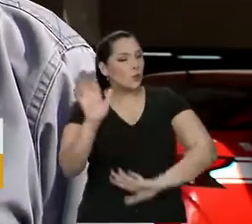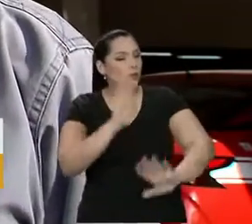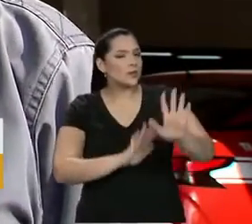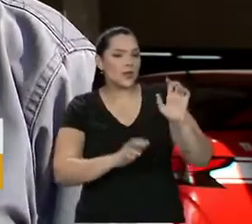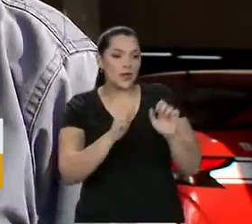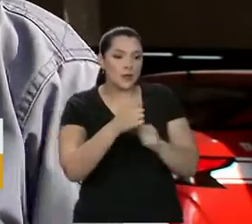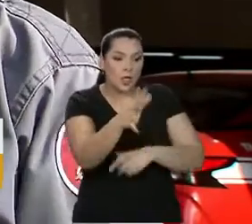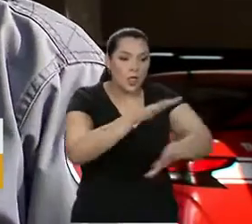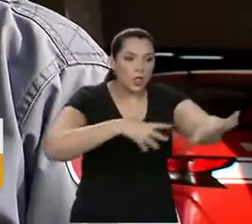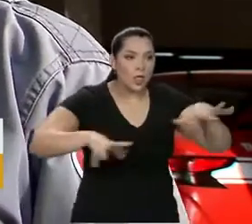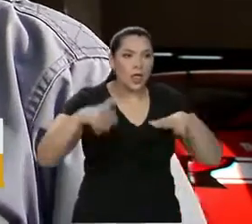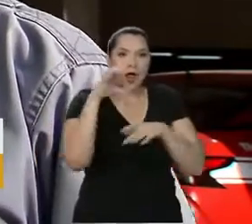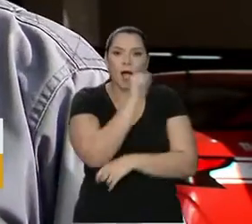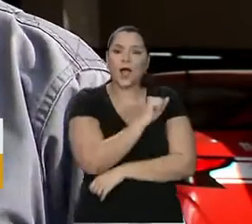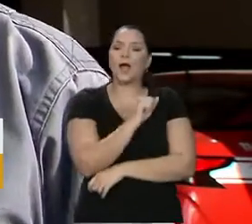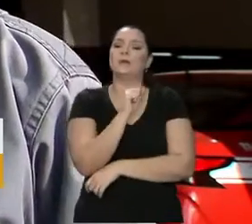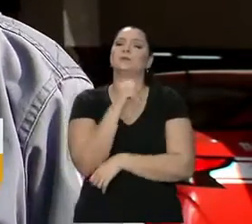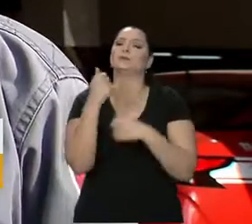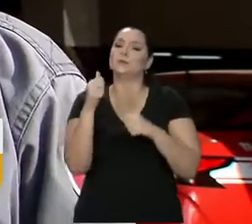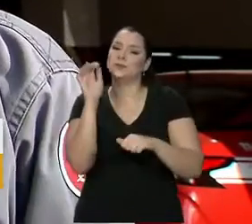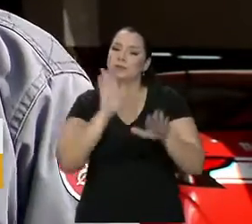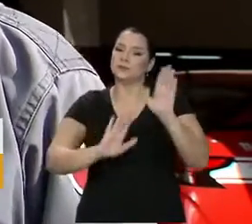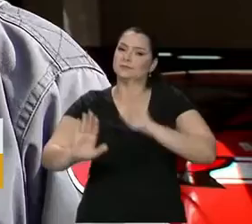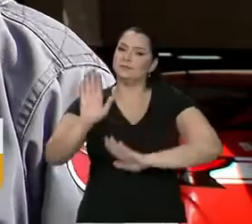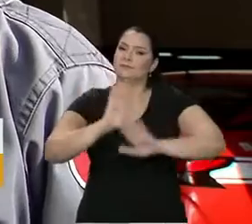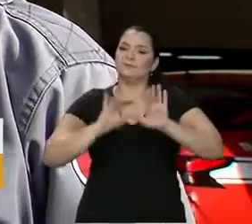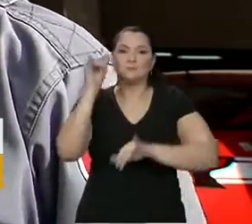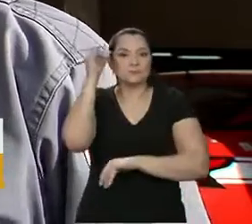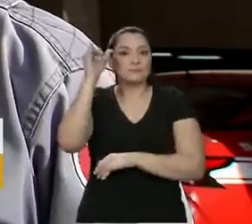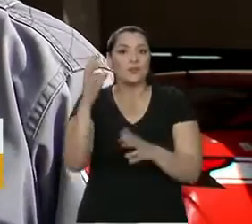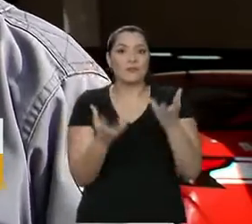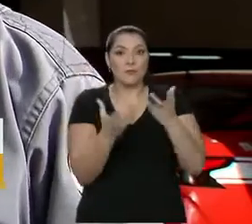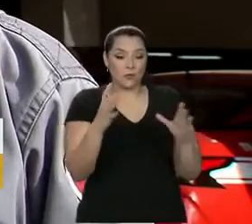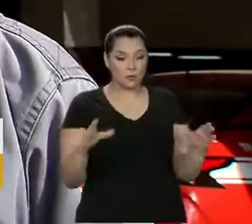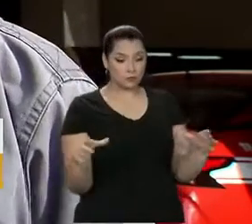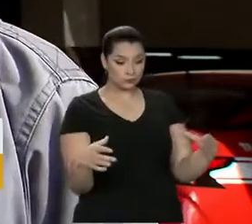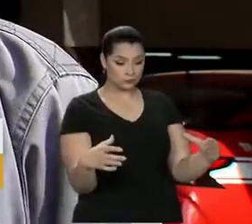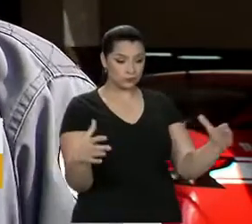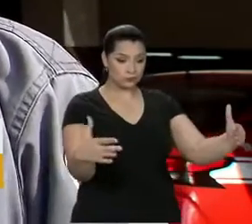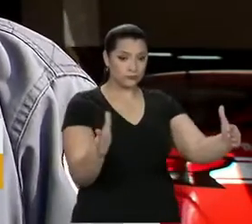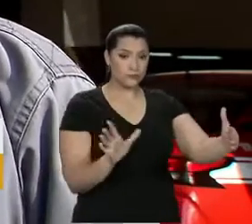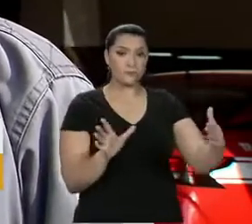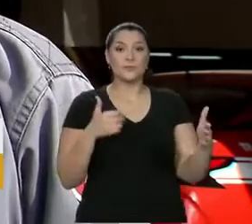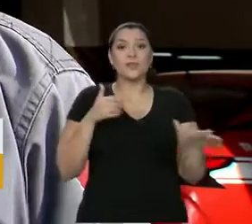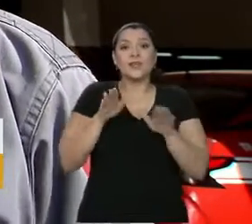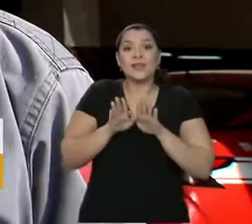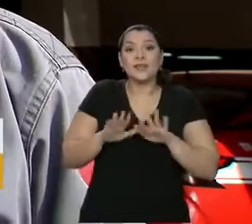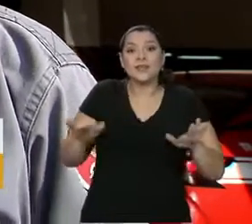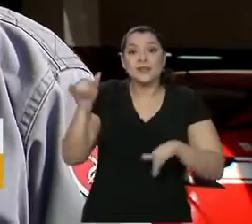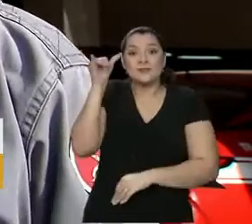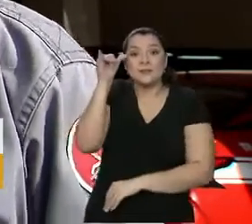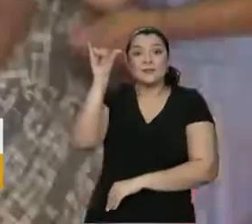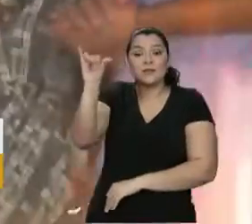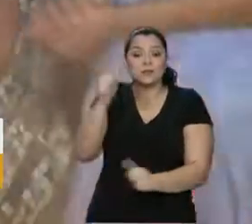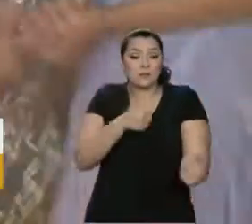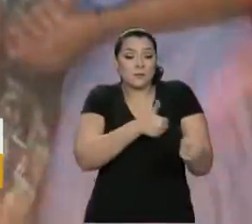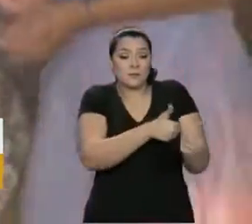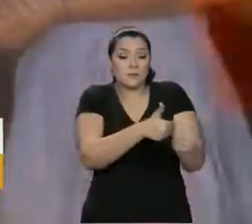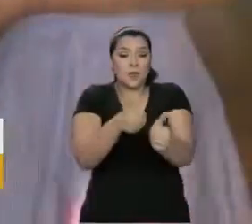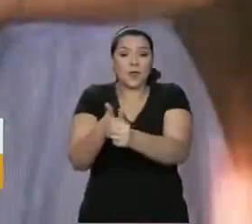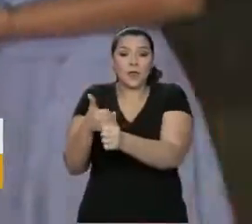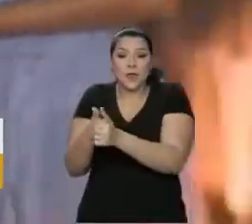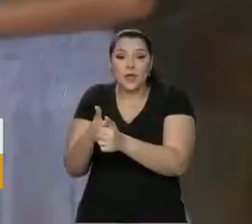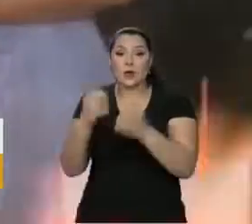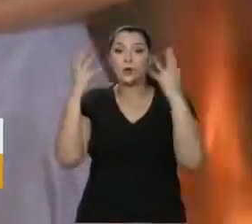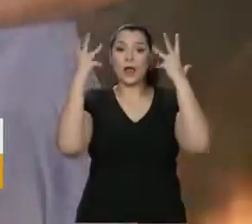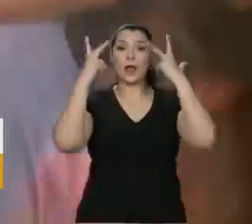gostaria que acontecesse essa fogueira ela deve estar isolada principalmente para que crianças não tenho acesso para